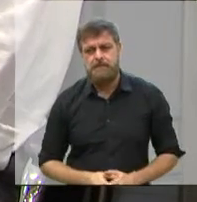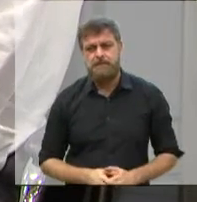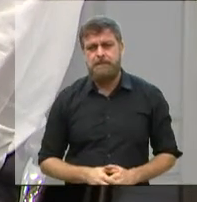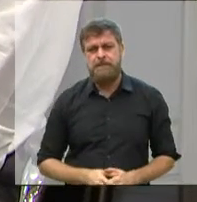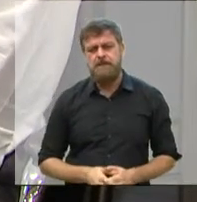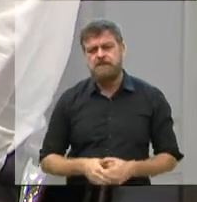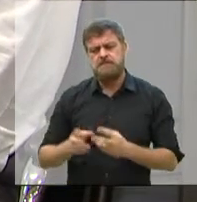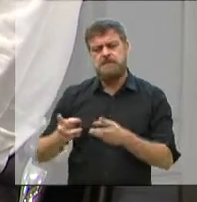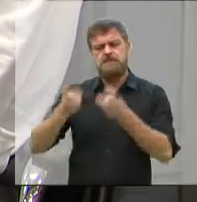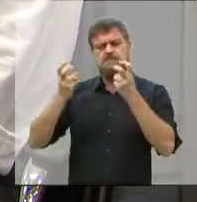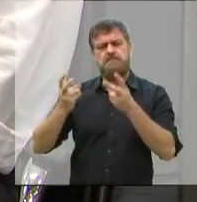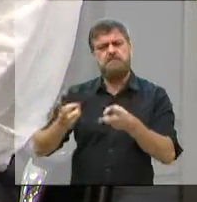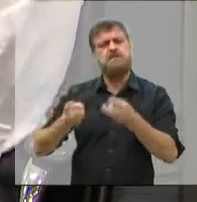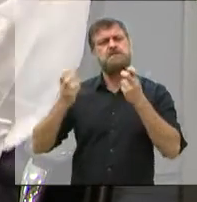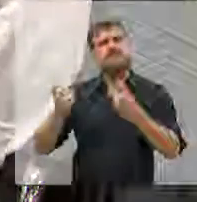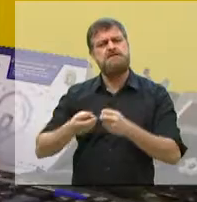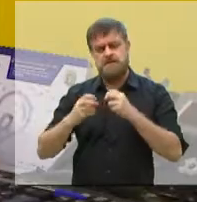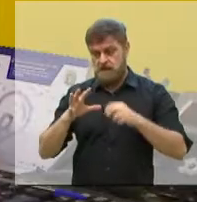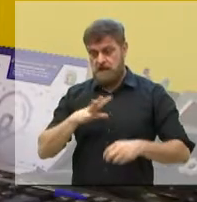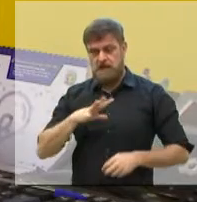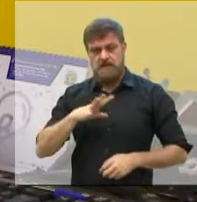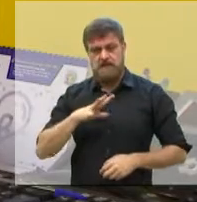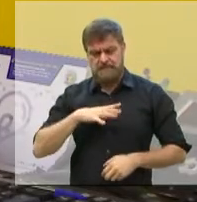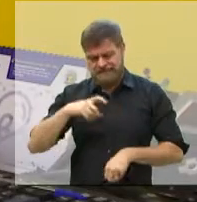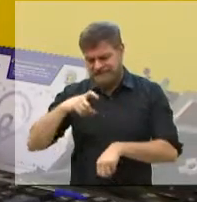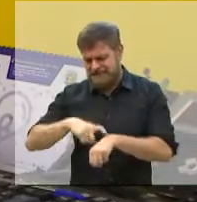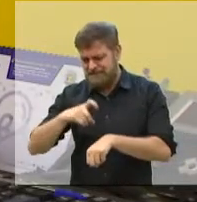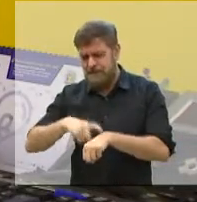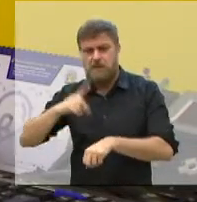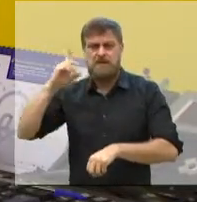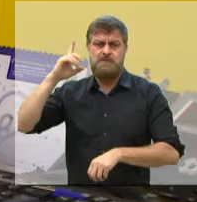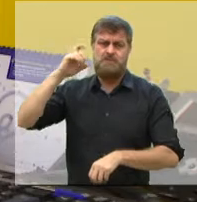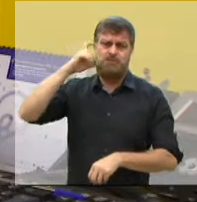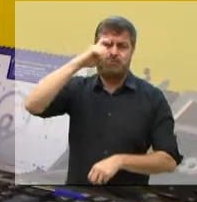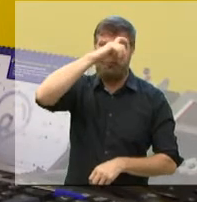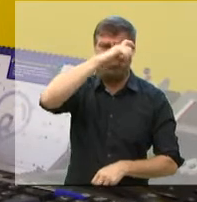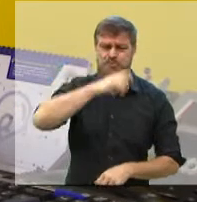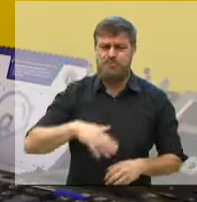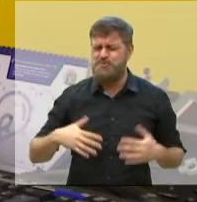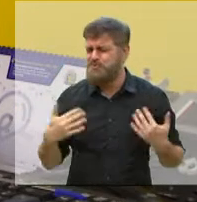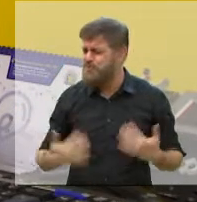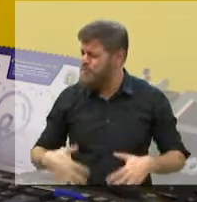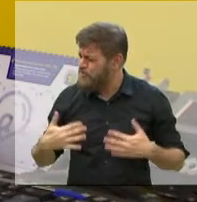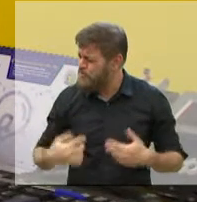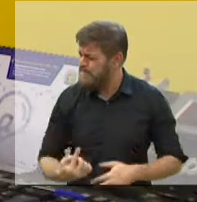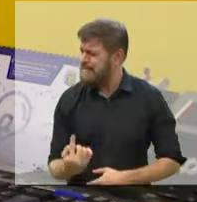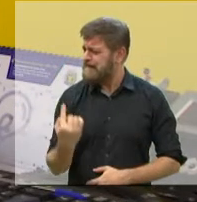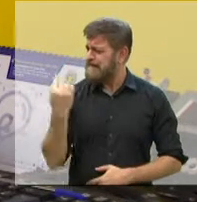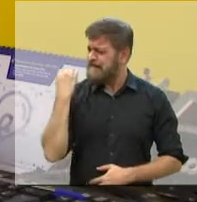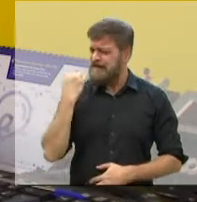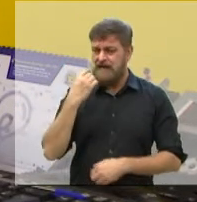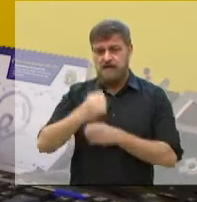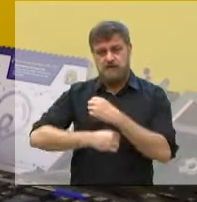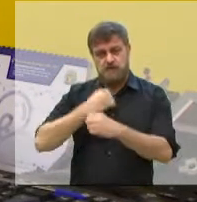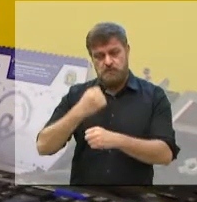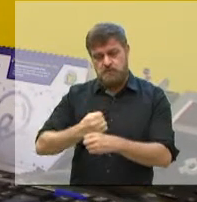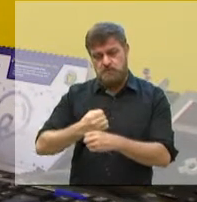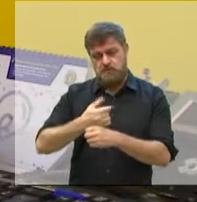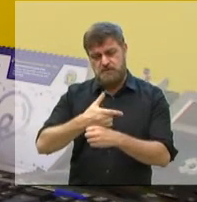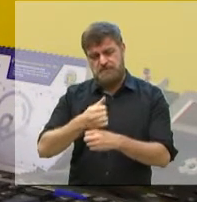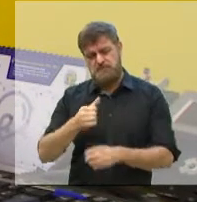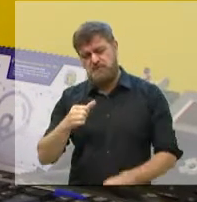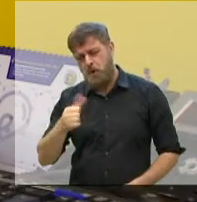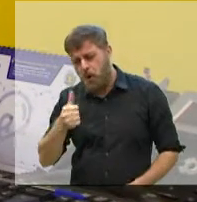eu percebia que Campinas estava vivendo uma situação muito difícil, na 2011,